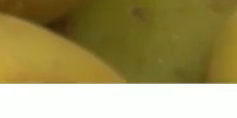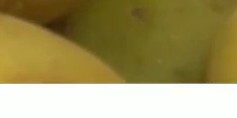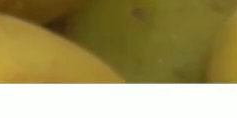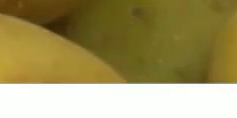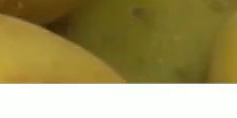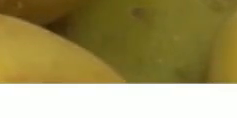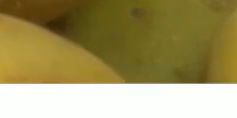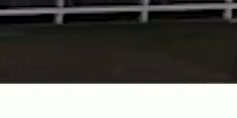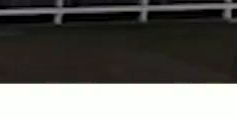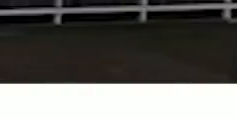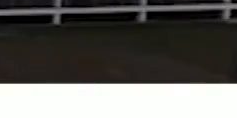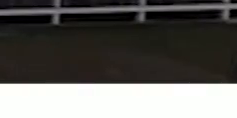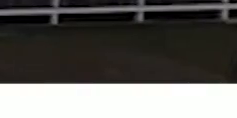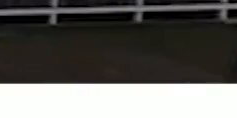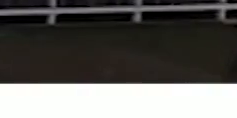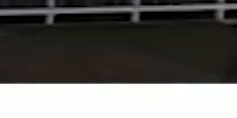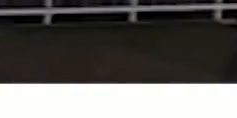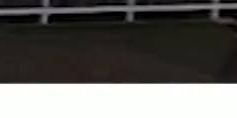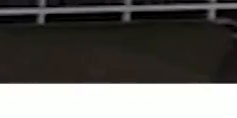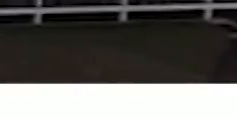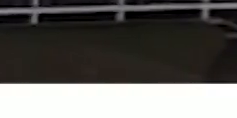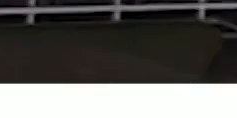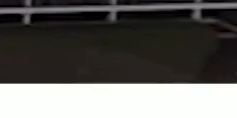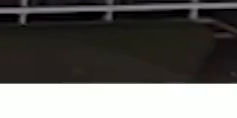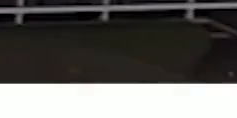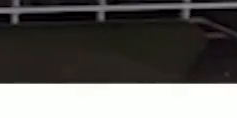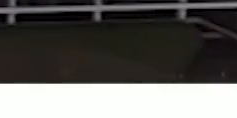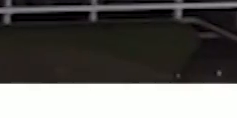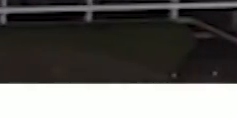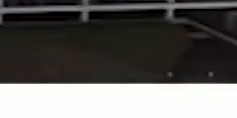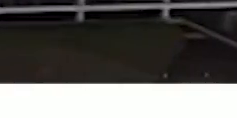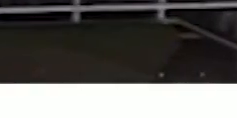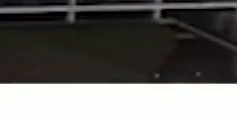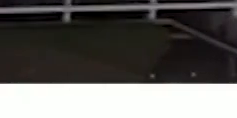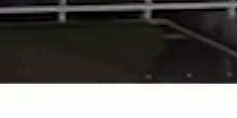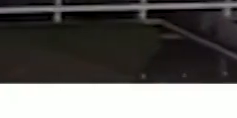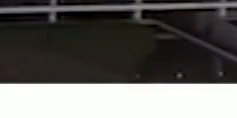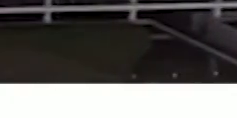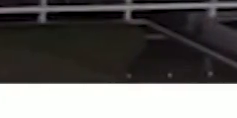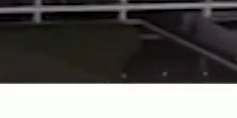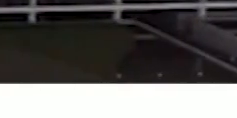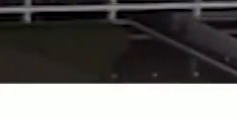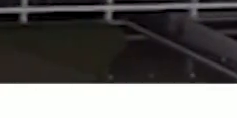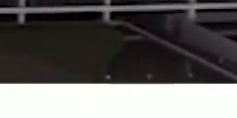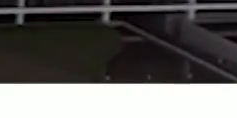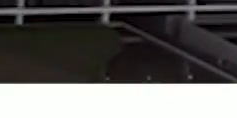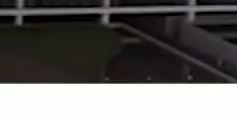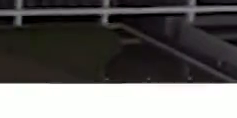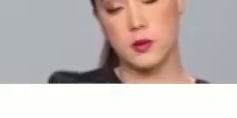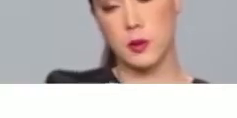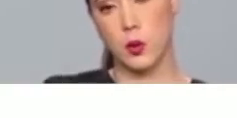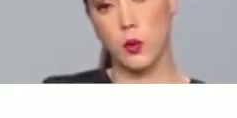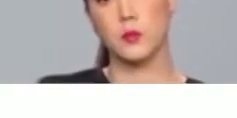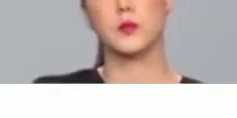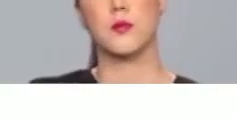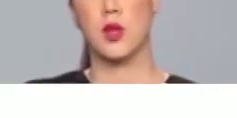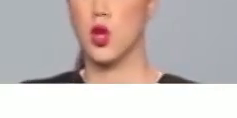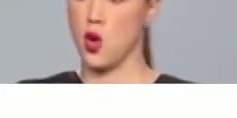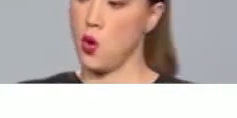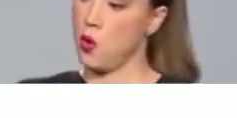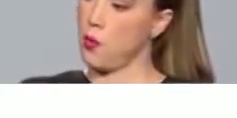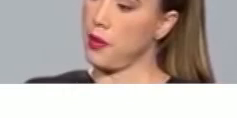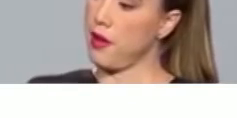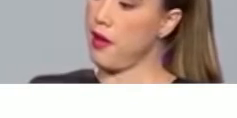O projeto foi aprovado pelo Congresso Nacional antes do recesso parlamentar. O PAA, ele